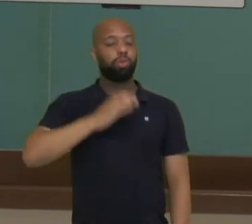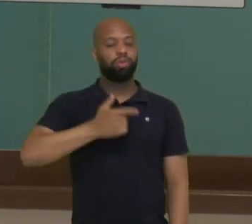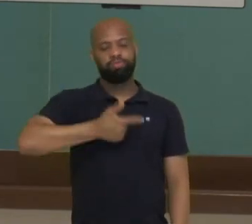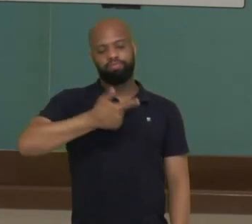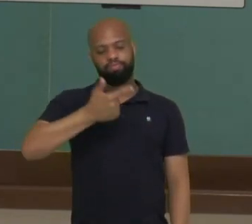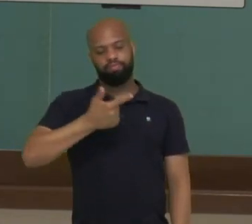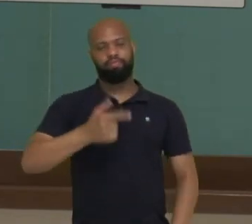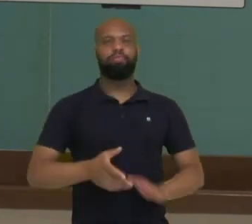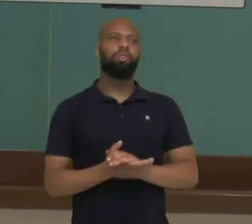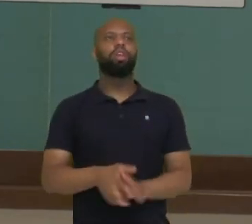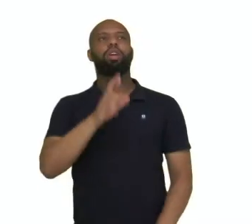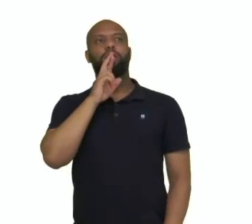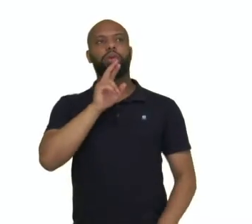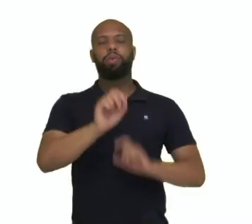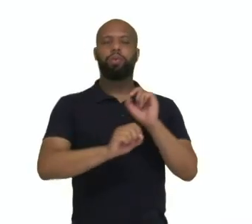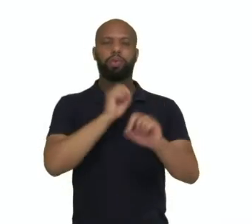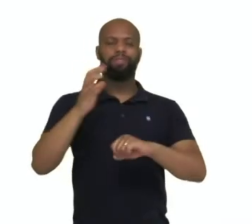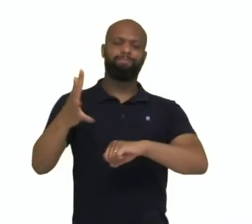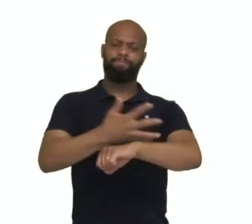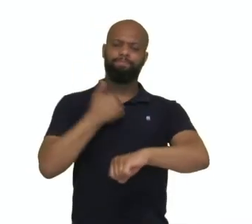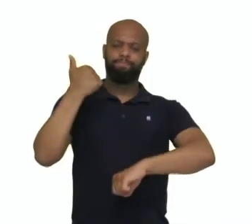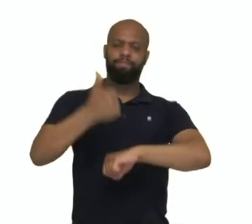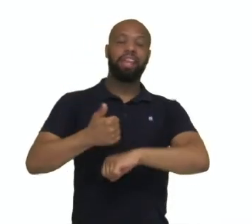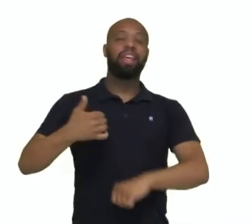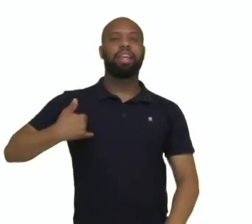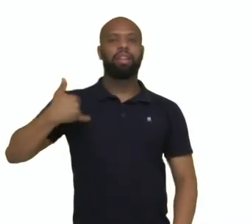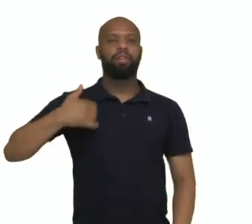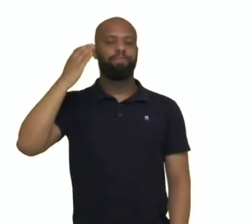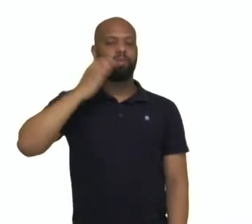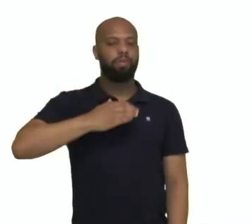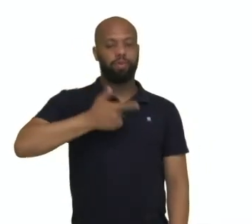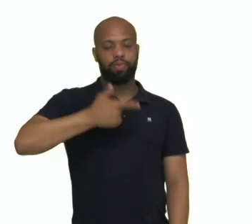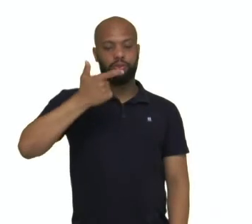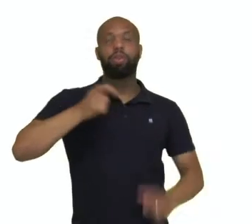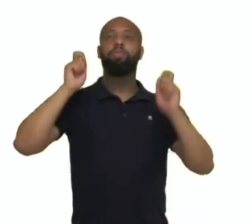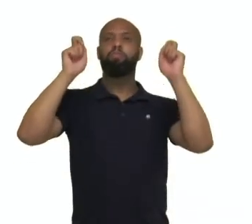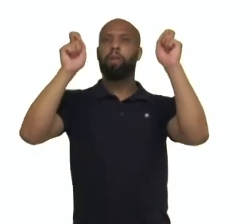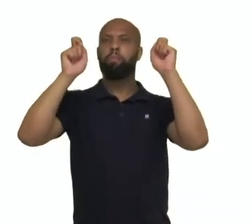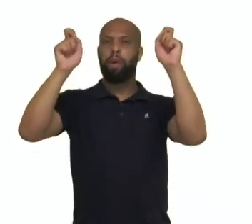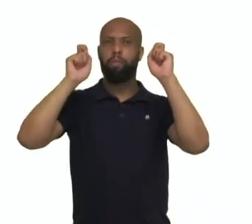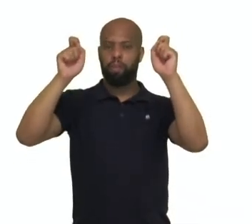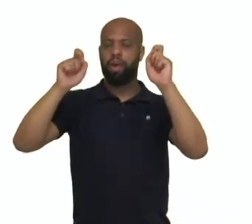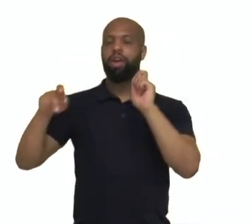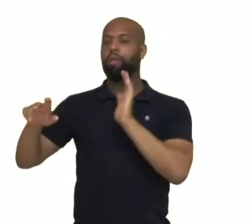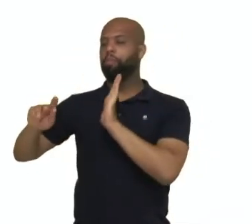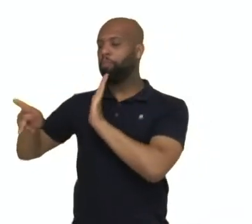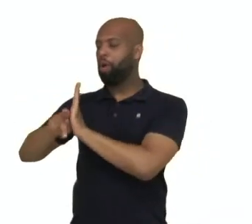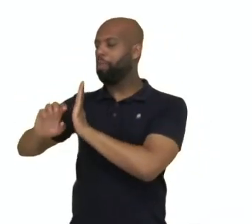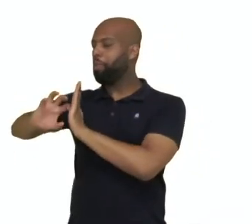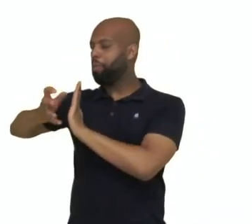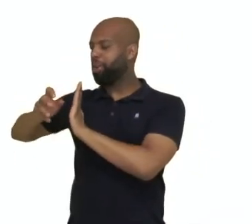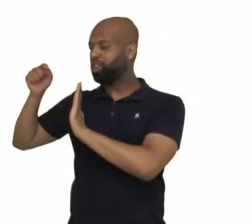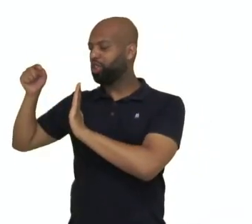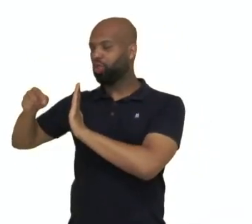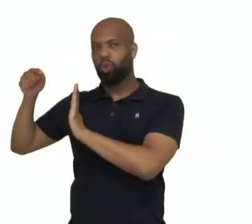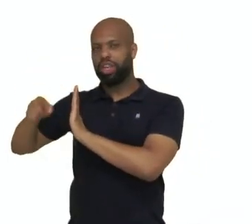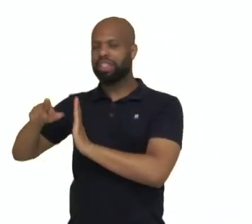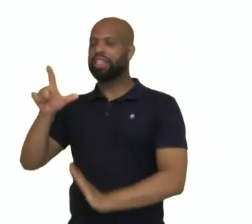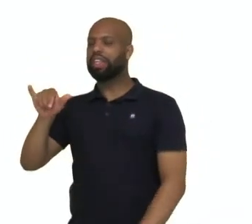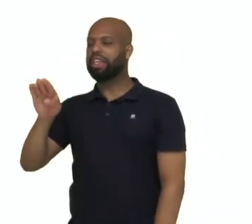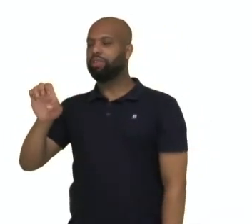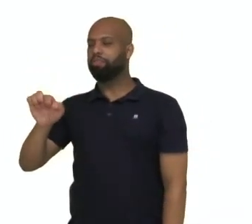resposta foi que o golpe da maioridade foi uma campanha engendrada pelo Partido Liberal, né, uma